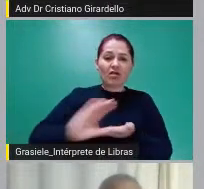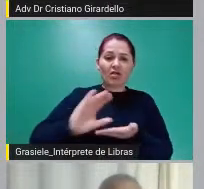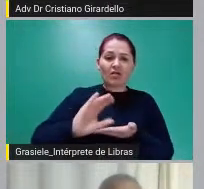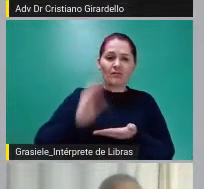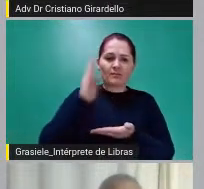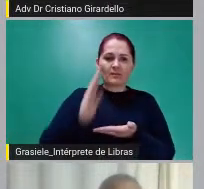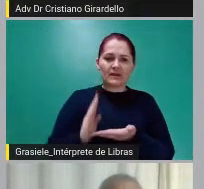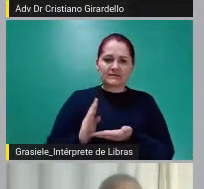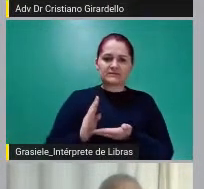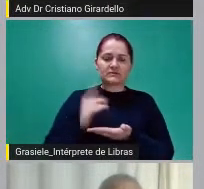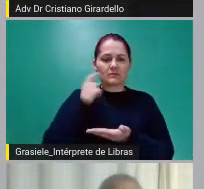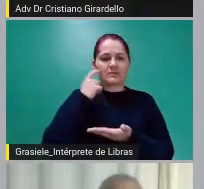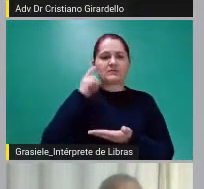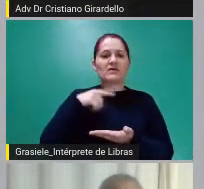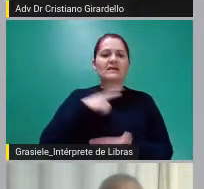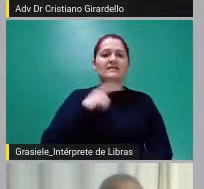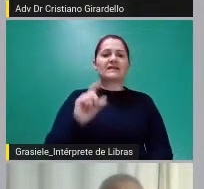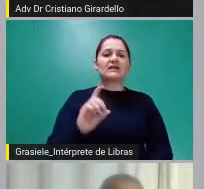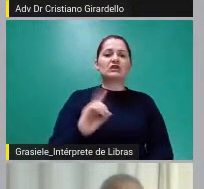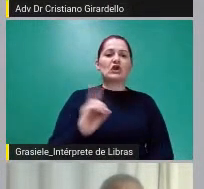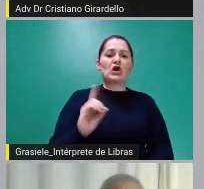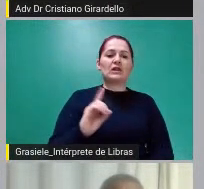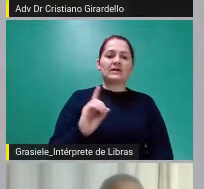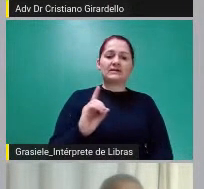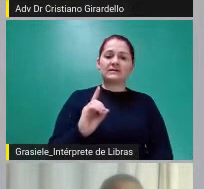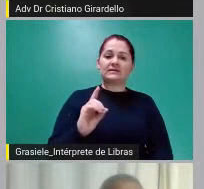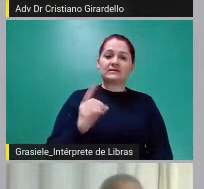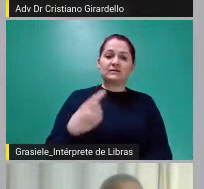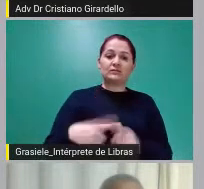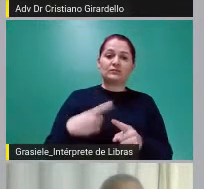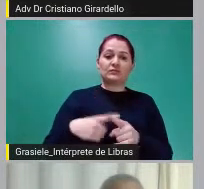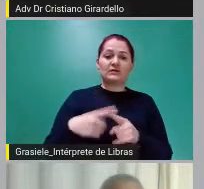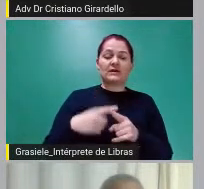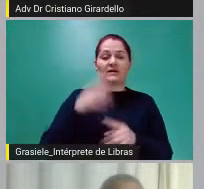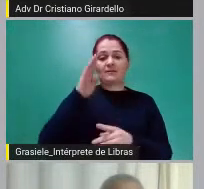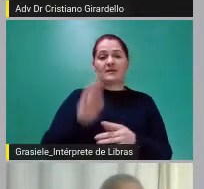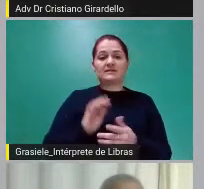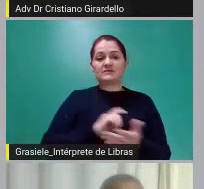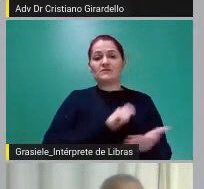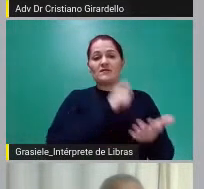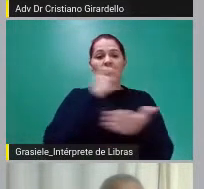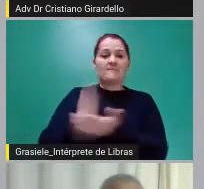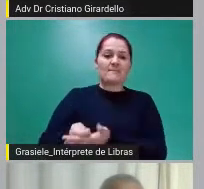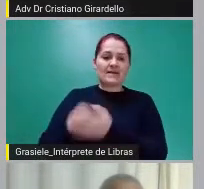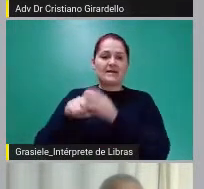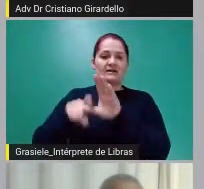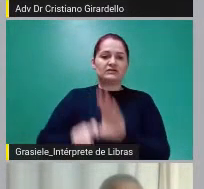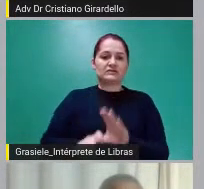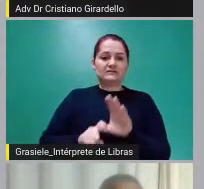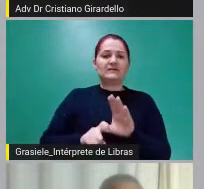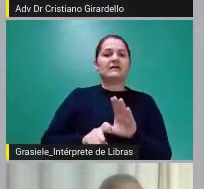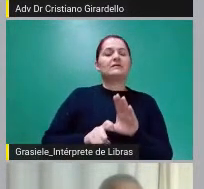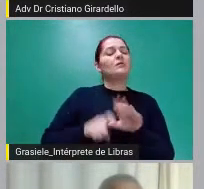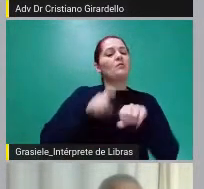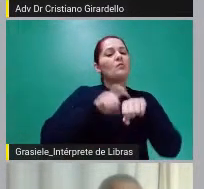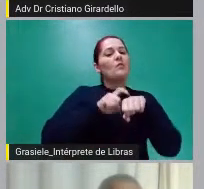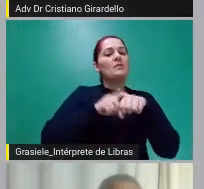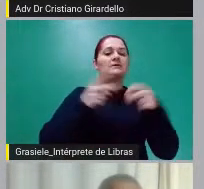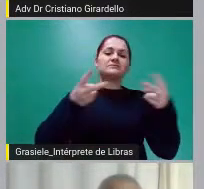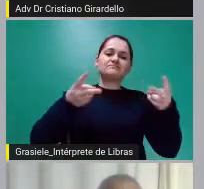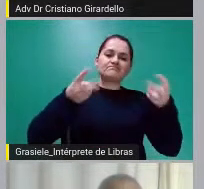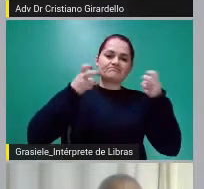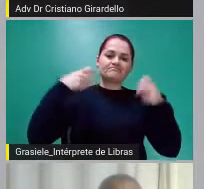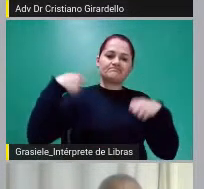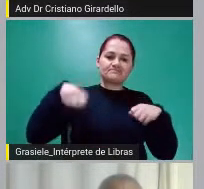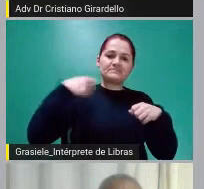mais do que ter dólar para o Brasil poder pagar o compromisso externo. Então, eu mudei o meu tema e acabei tocando na dívida. Quando